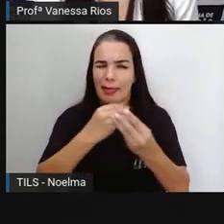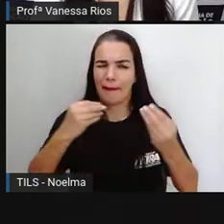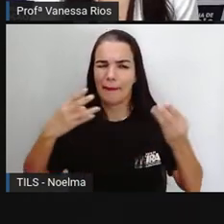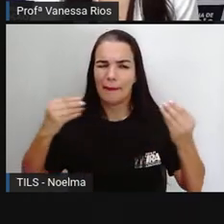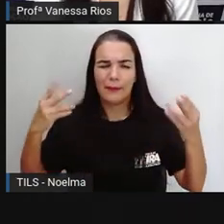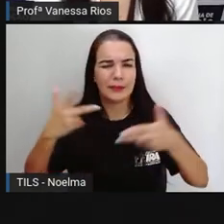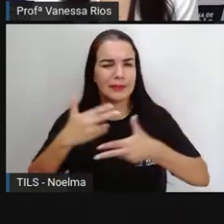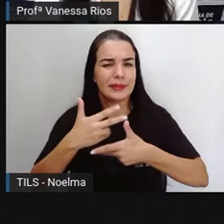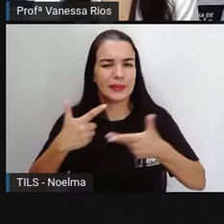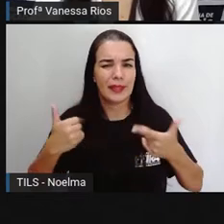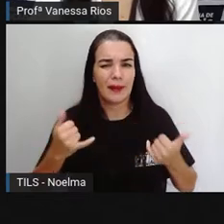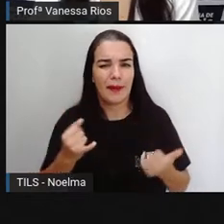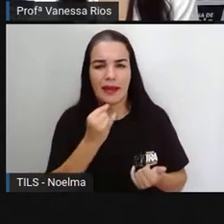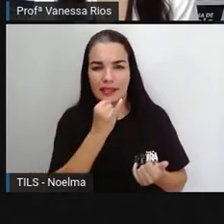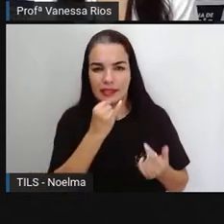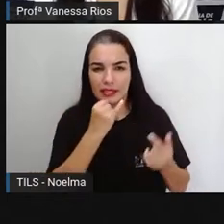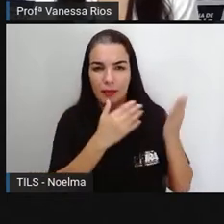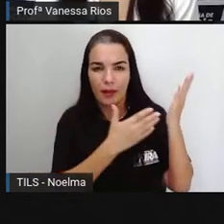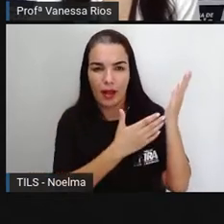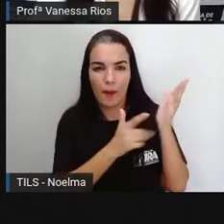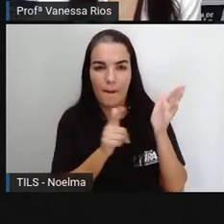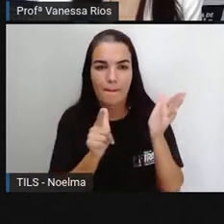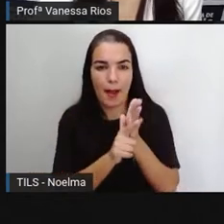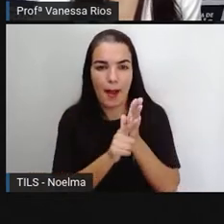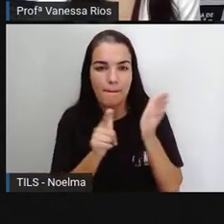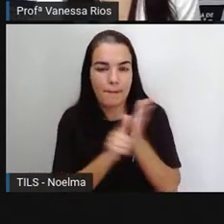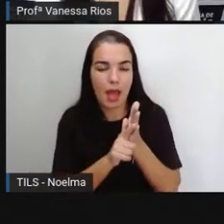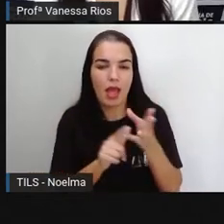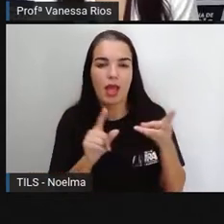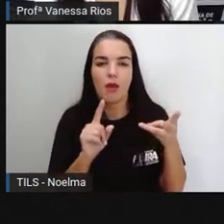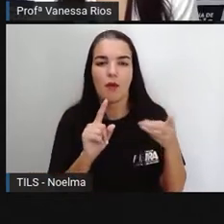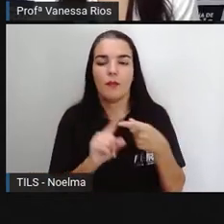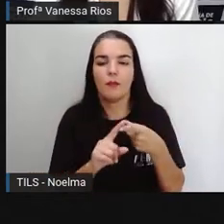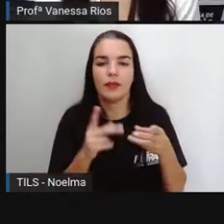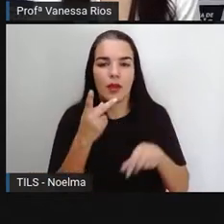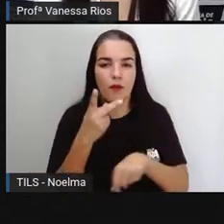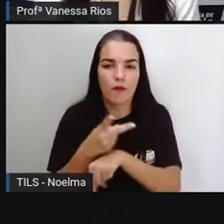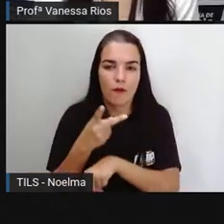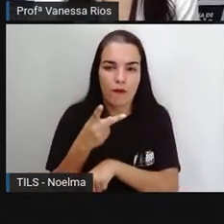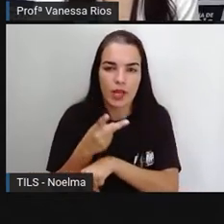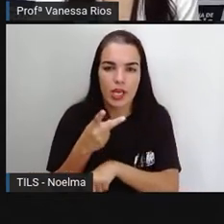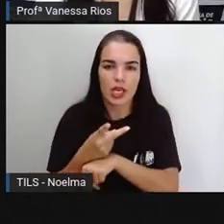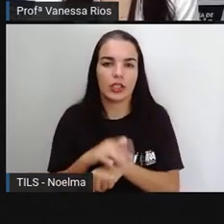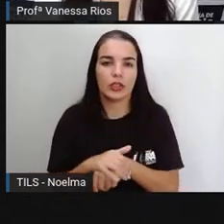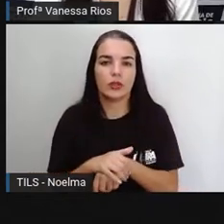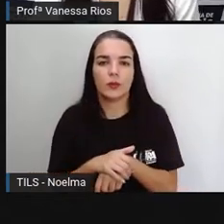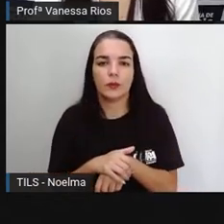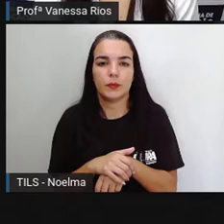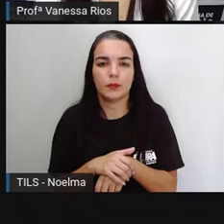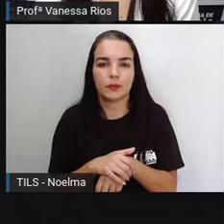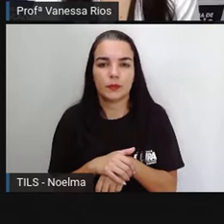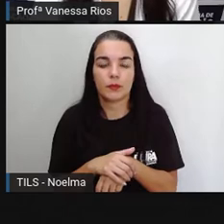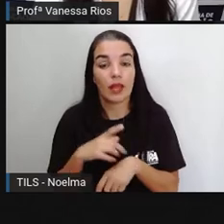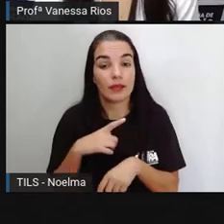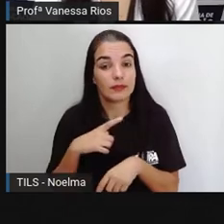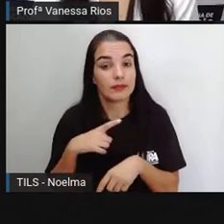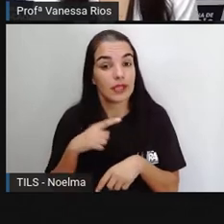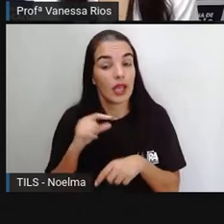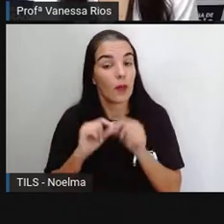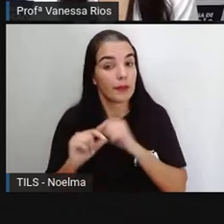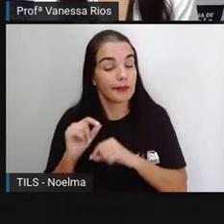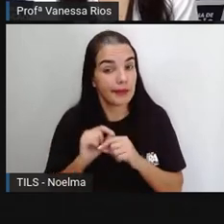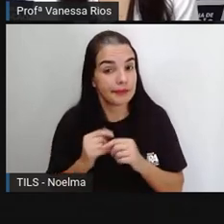como exemplo o plástico, que a Pró já falou, mas o papel, o vidro. E aí, esses